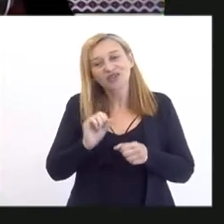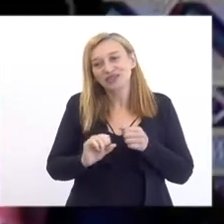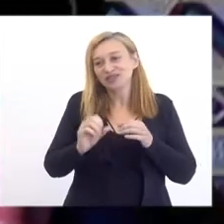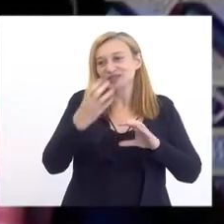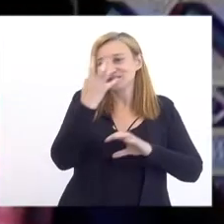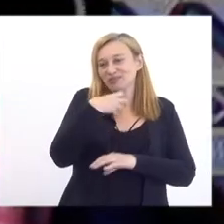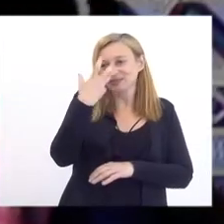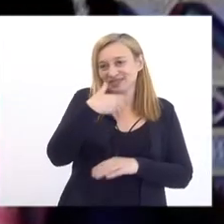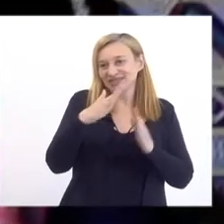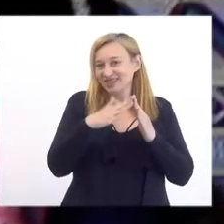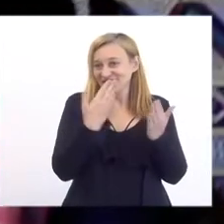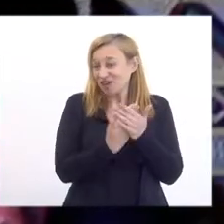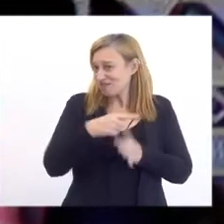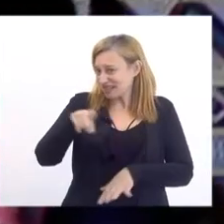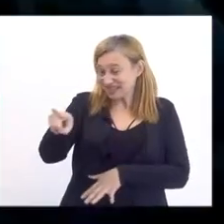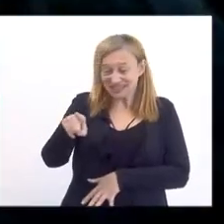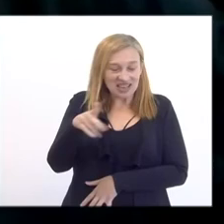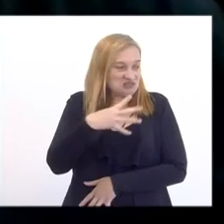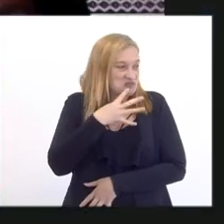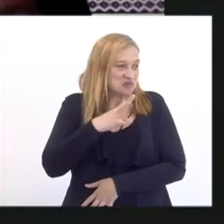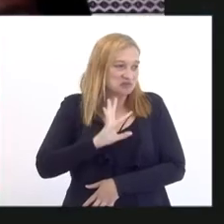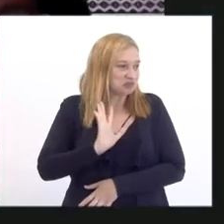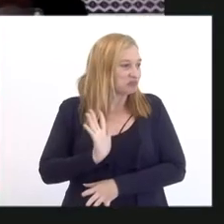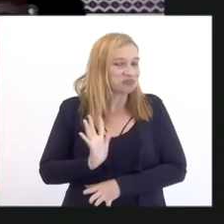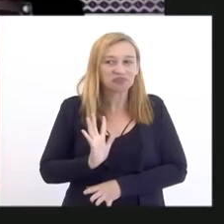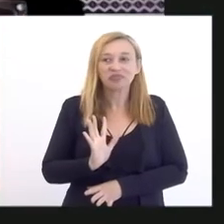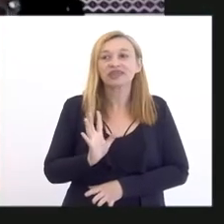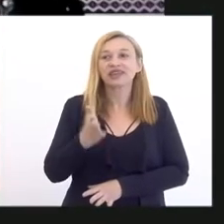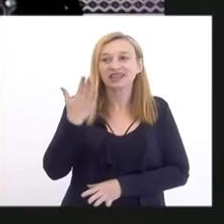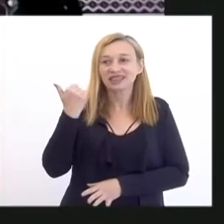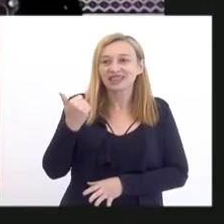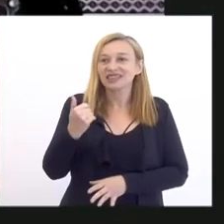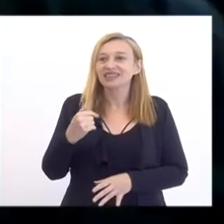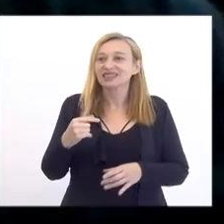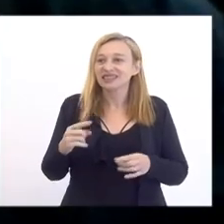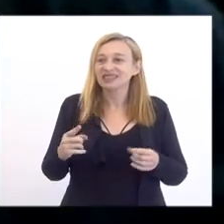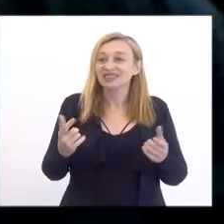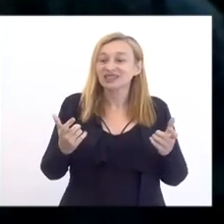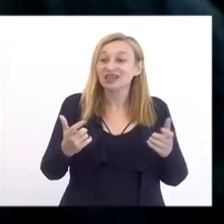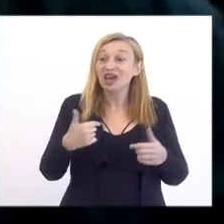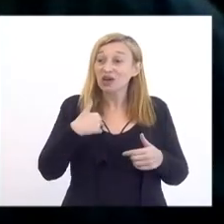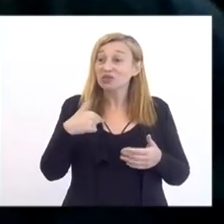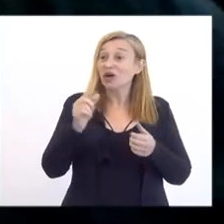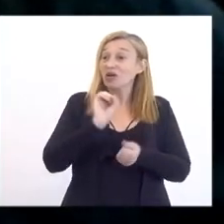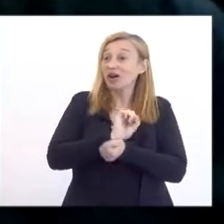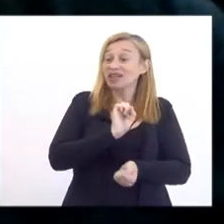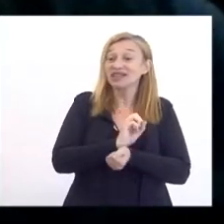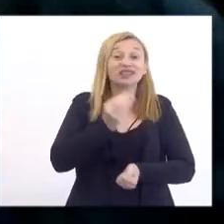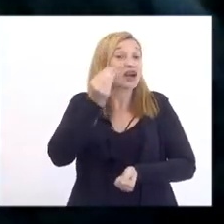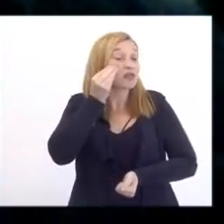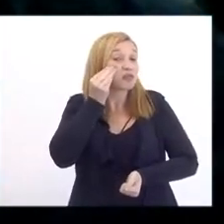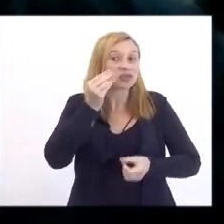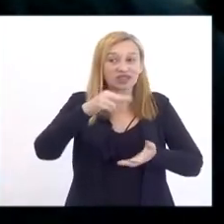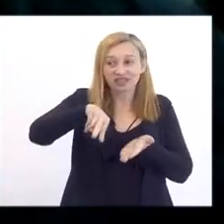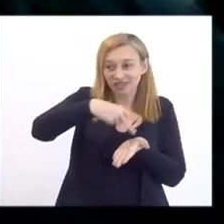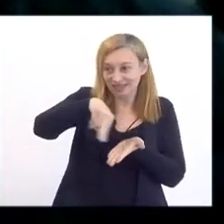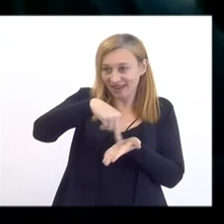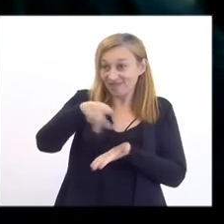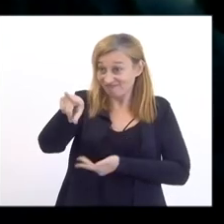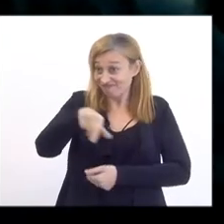aí... Eu sei dar uns passos desencontrados, estou aguardando. Esse aqui tem a ver com o skate, não é muito a